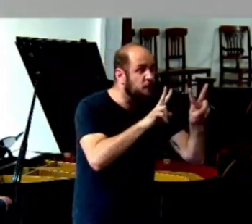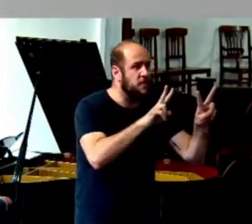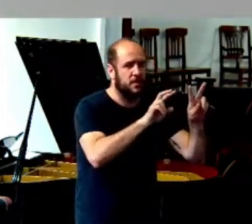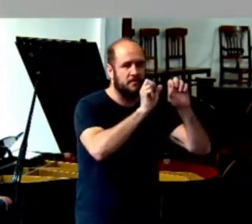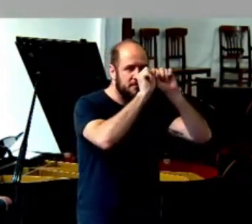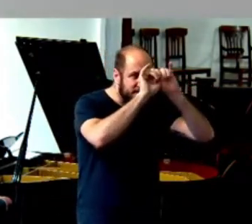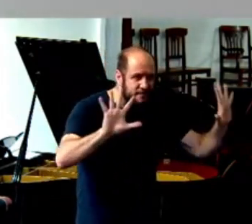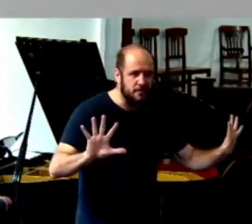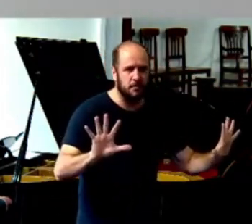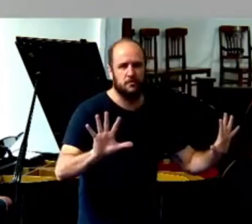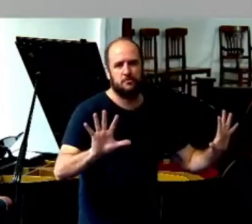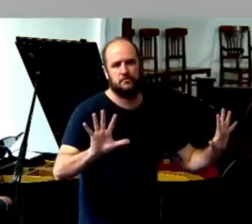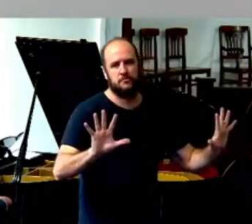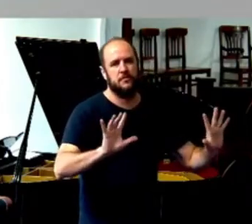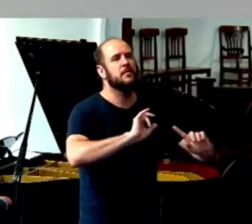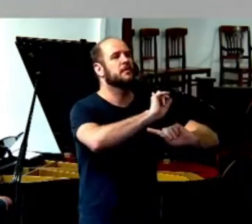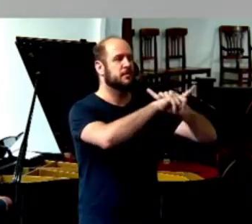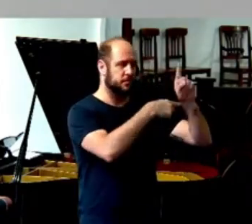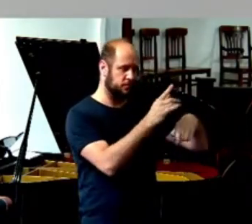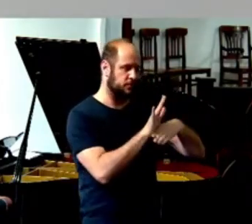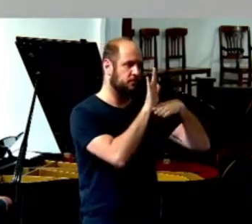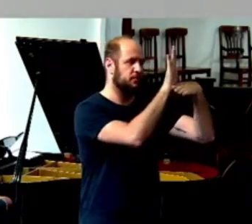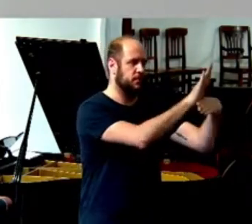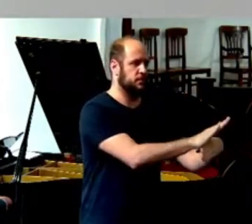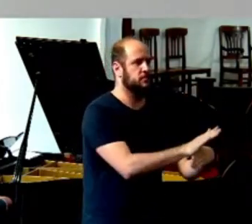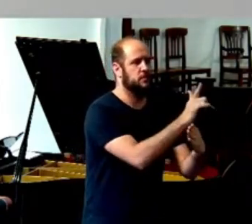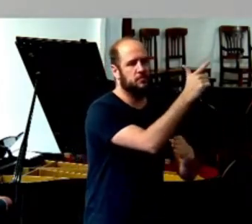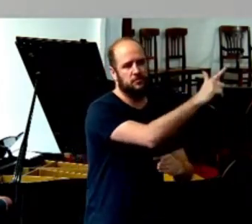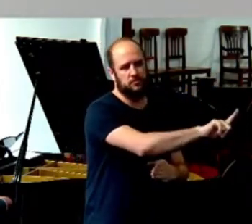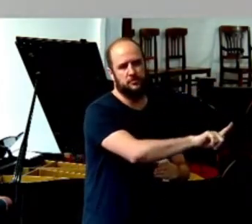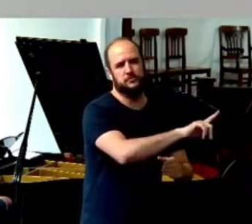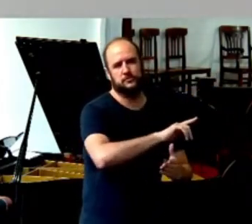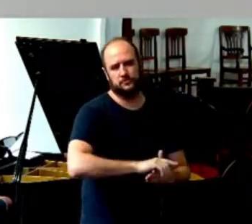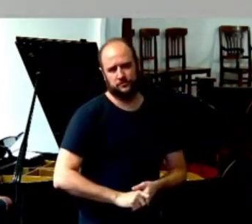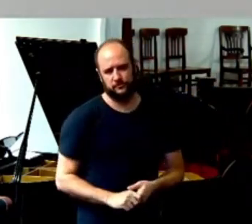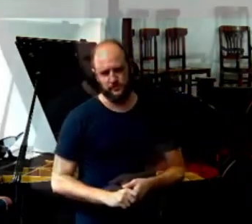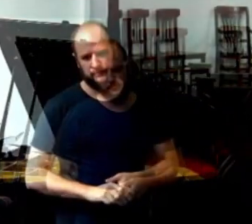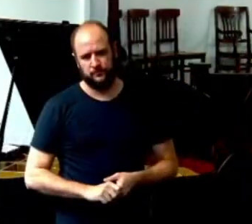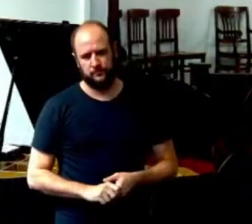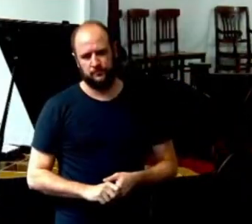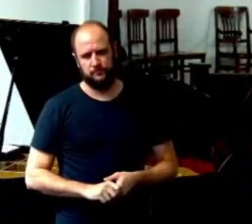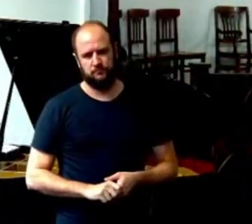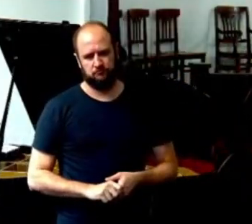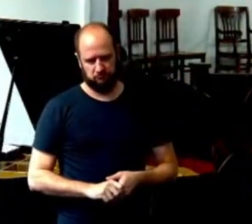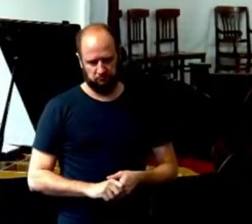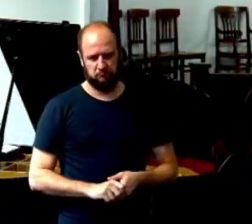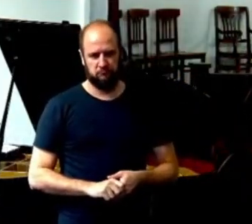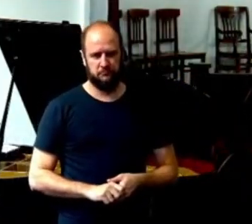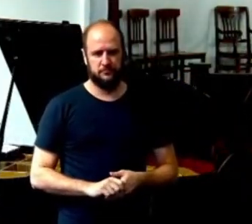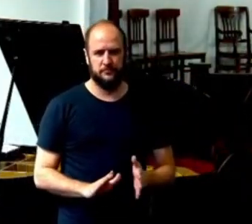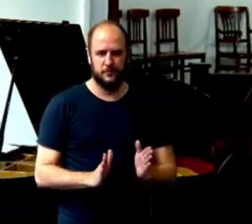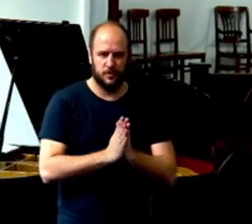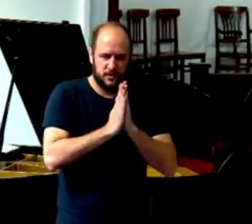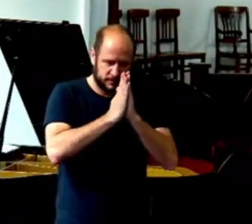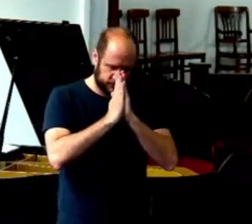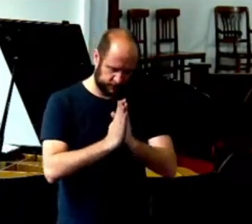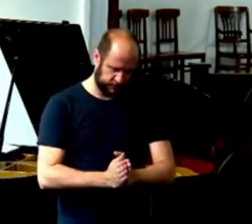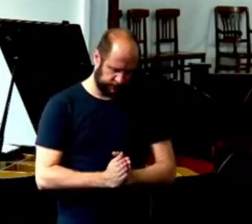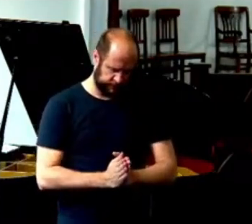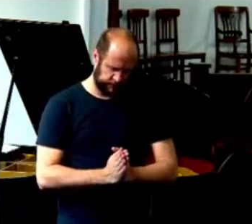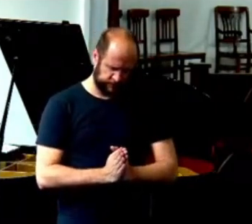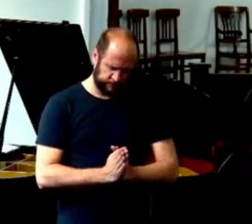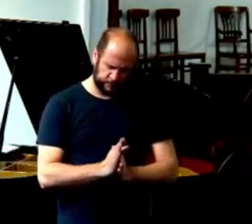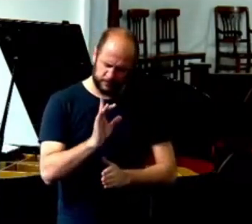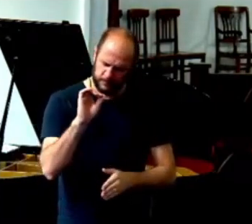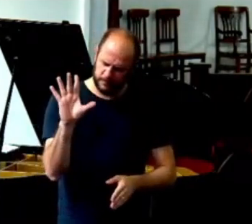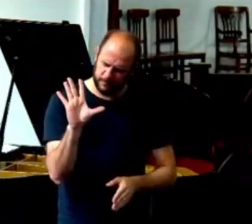claramente para tirar o cisco do olho do seu irmão. Oremos.